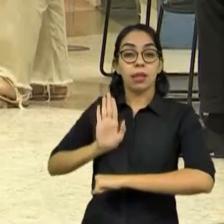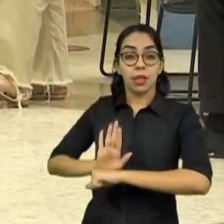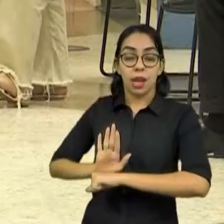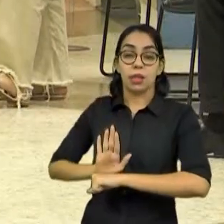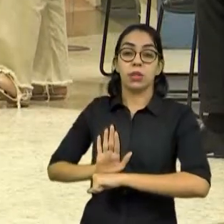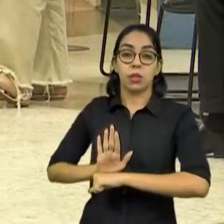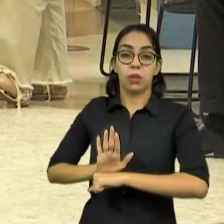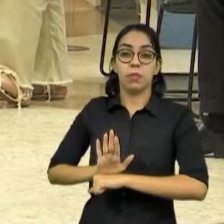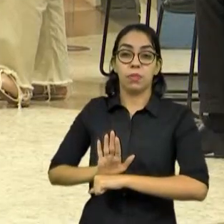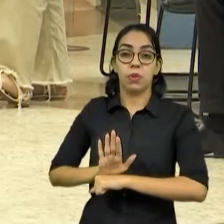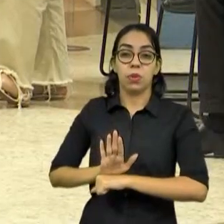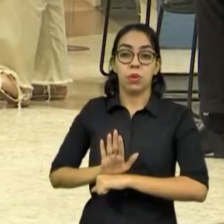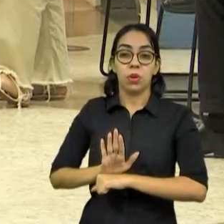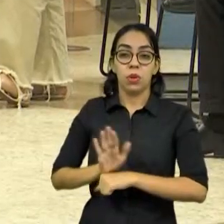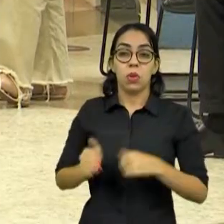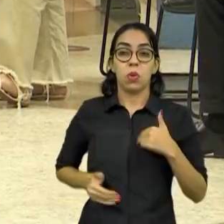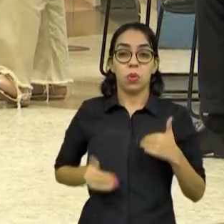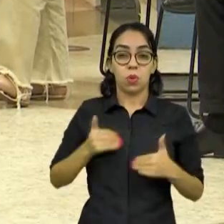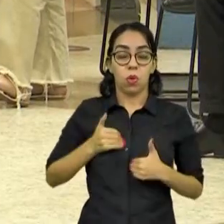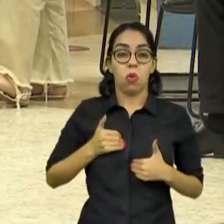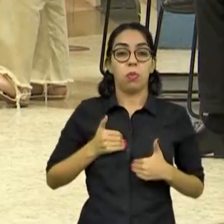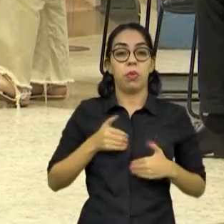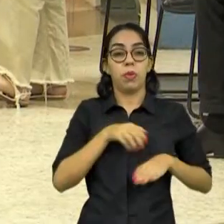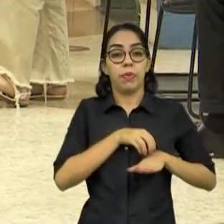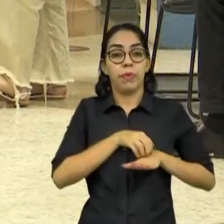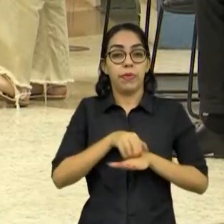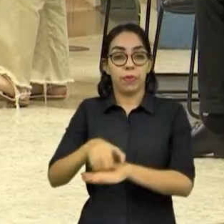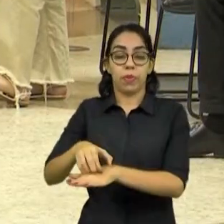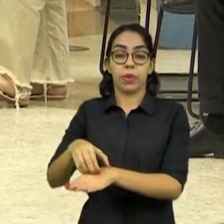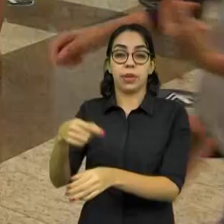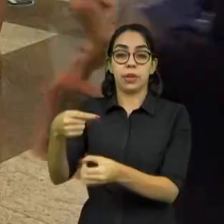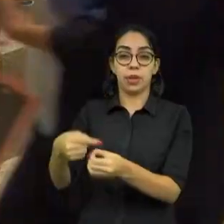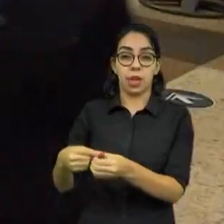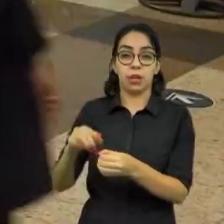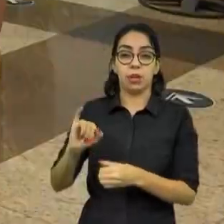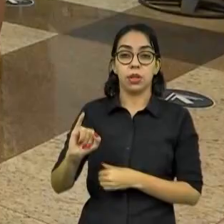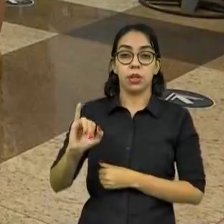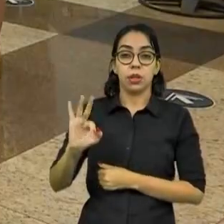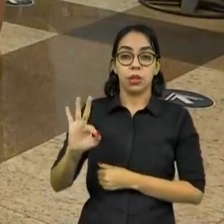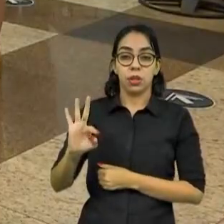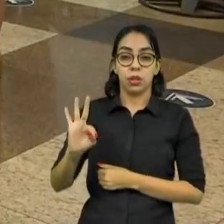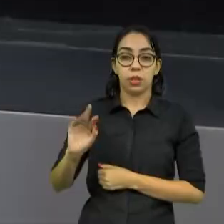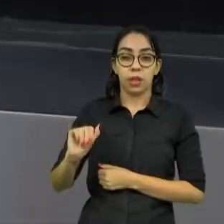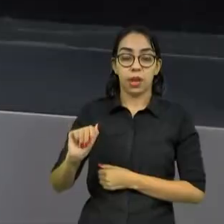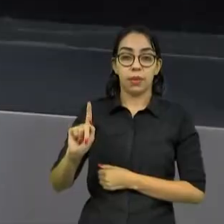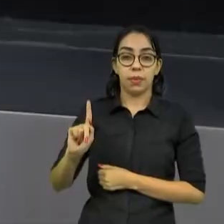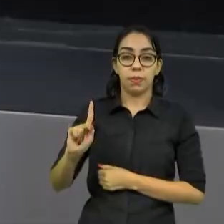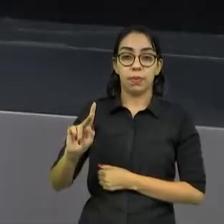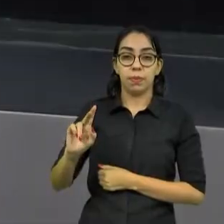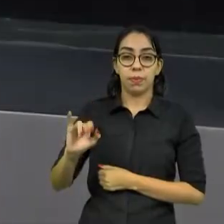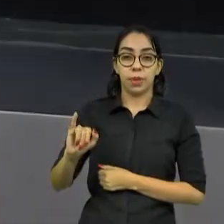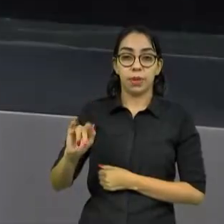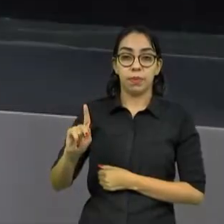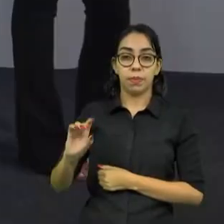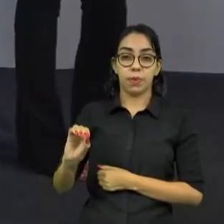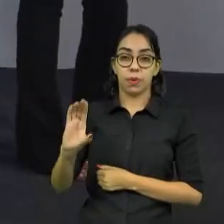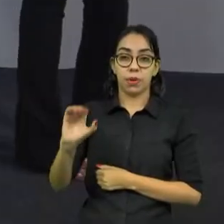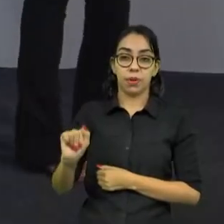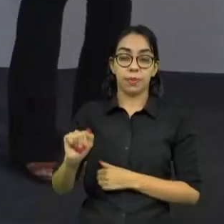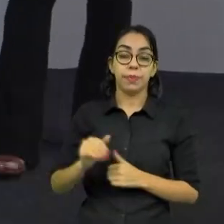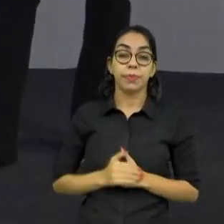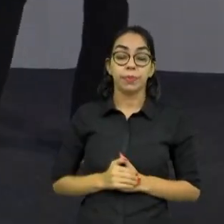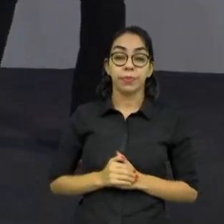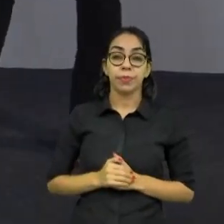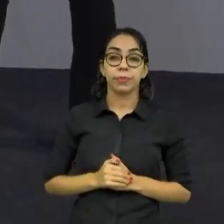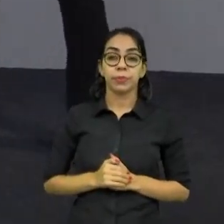para a cidade de Itapipoca. A missa de corpo presente acontece na manhã desta quarta-feira.